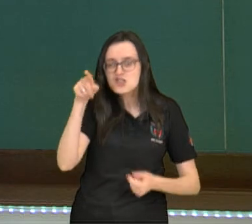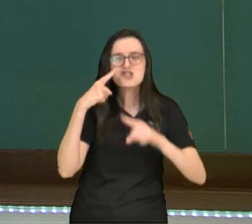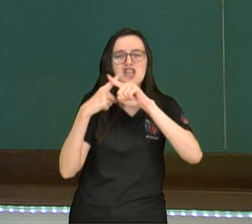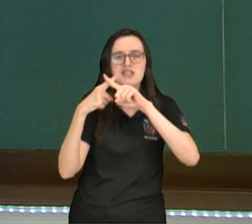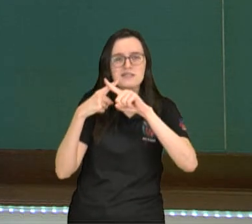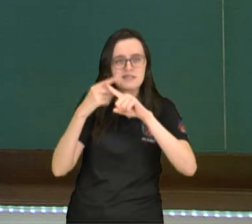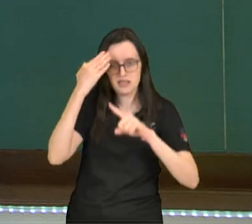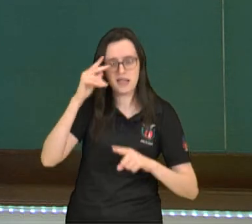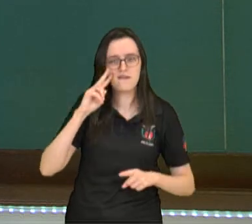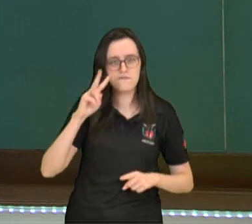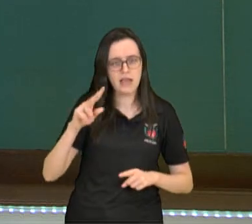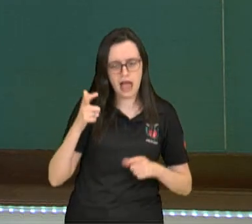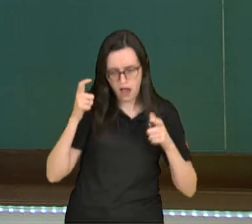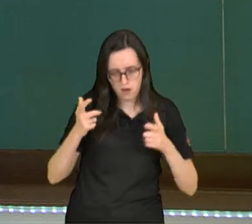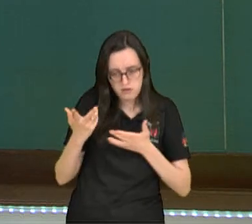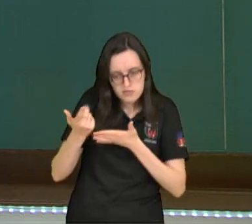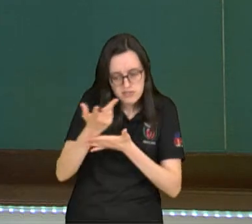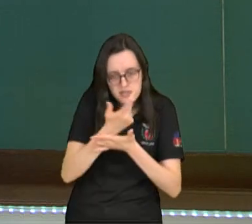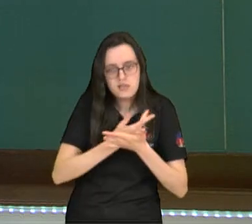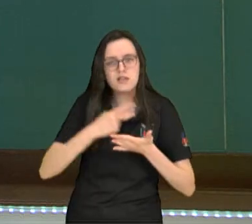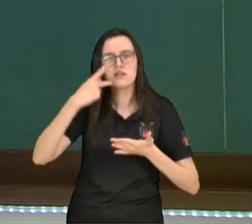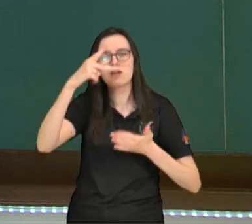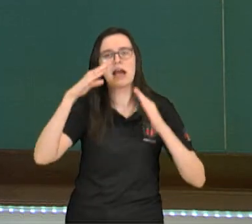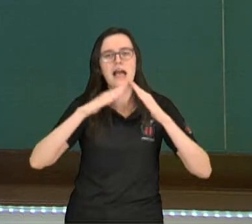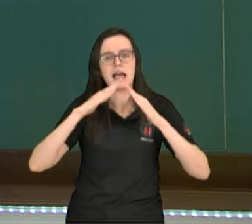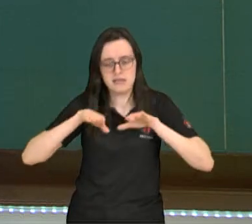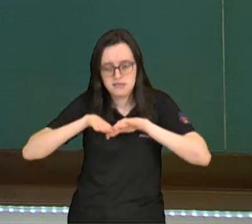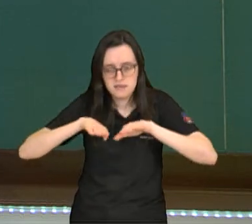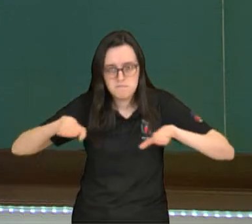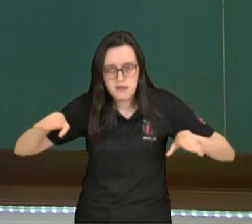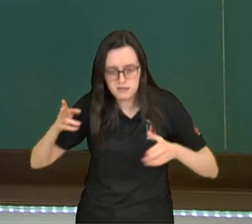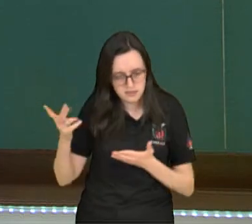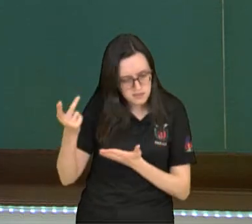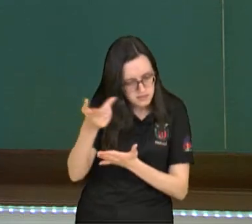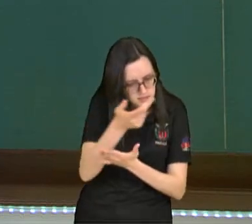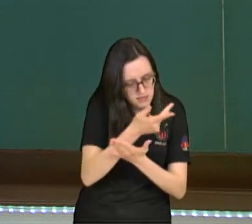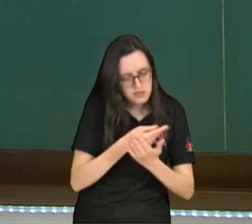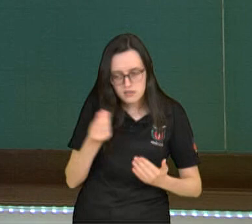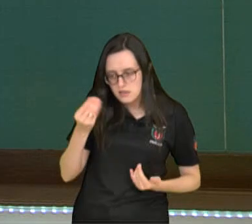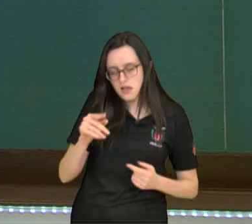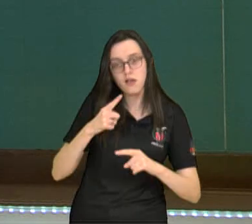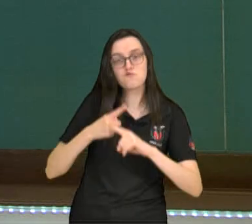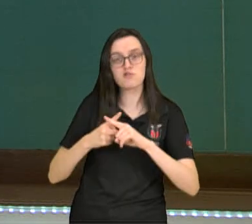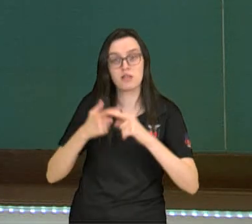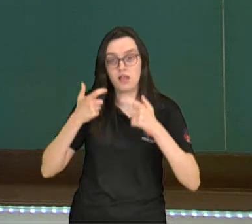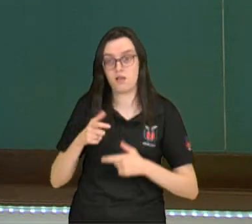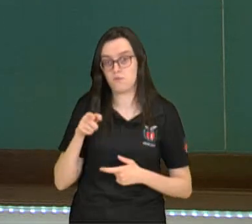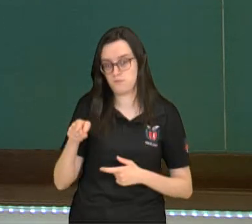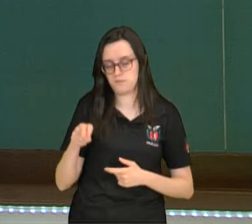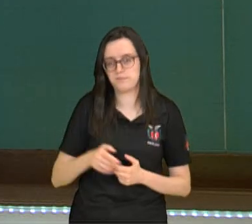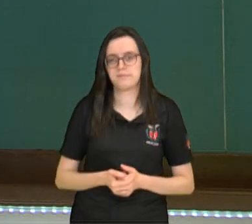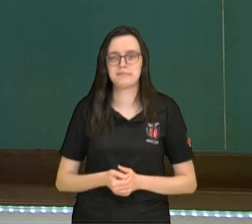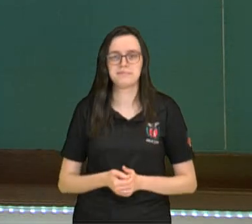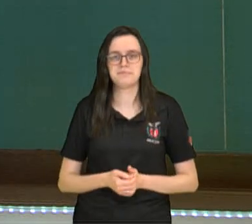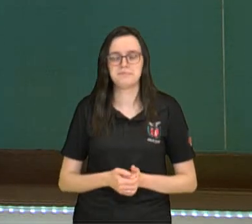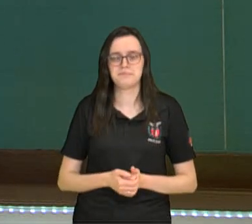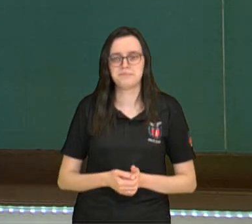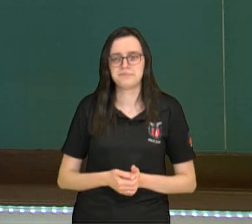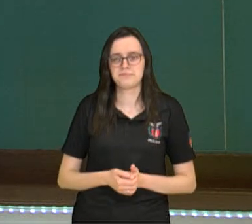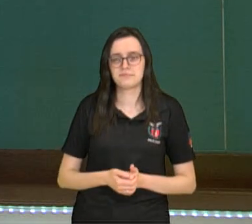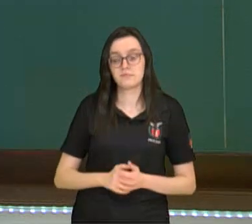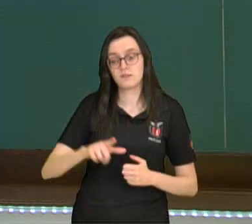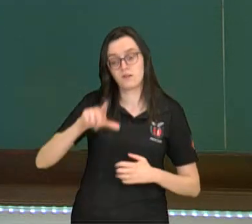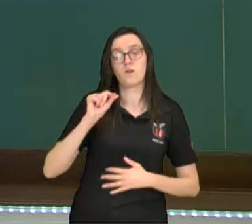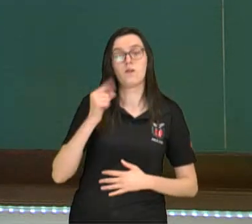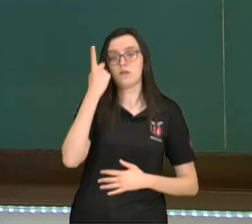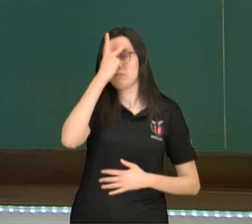você vai marcar um X, você vai desenhar a planta abaixo da sua casa e vai marcar um X no local que você escondeu. Escolha